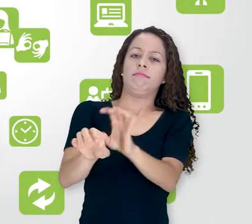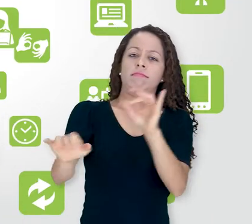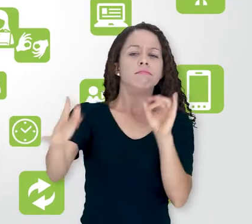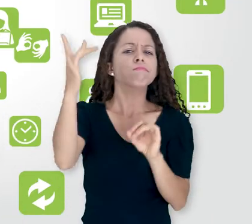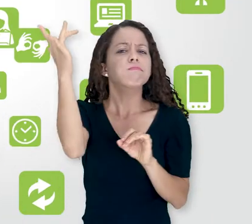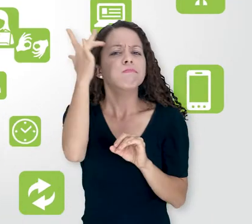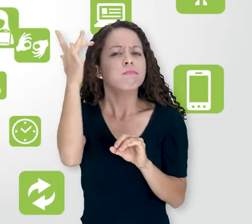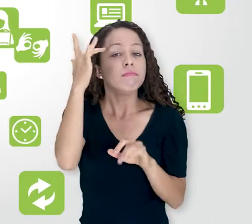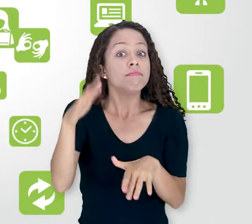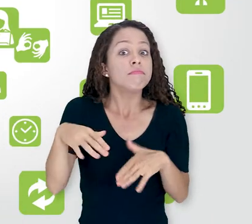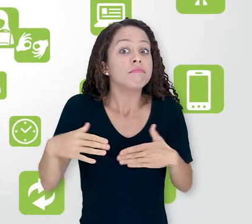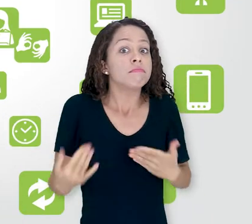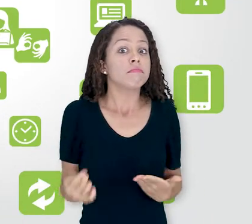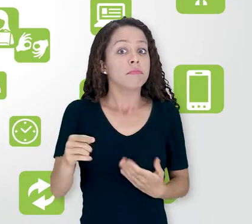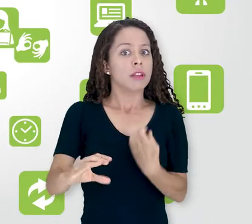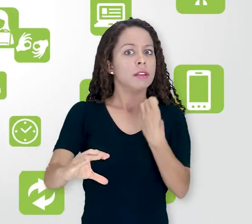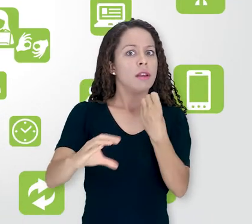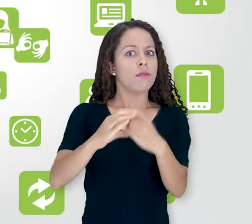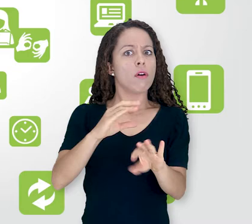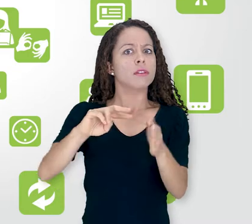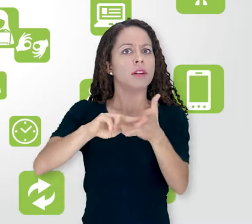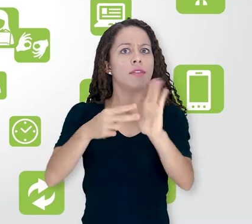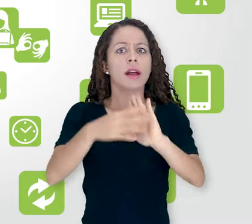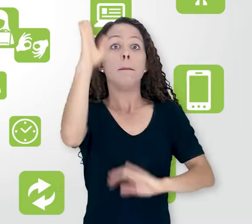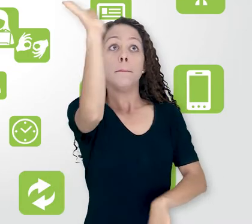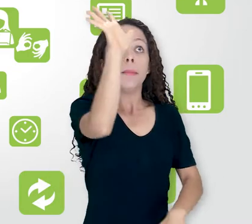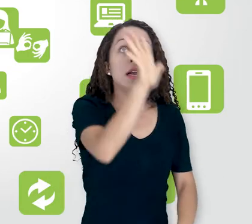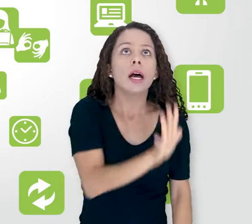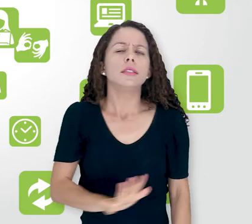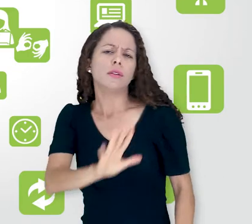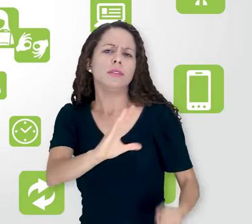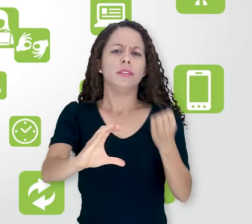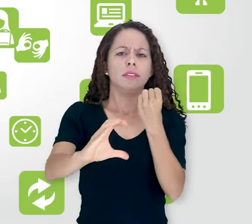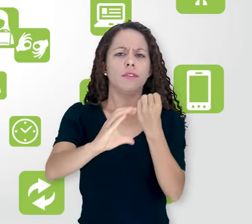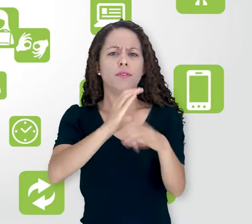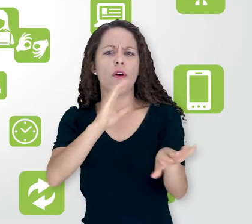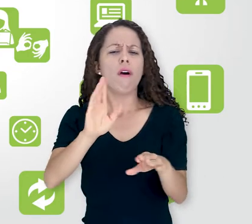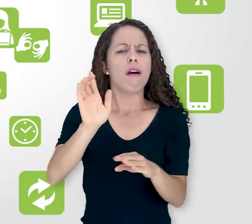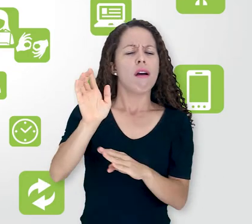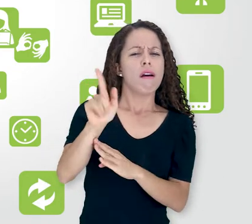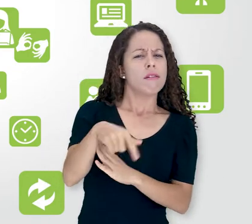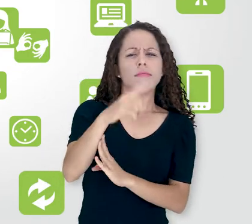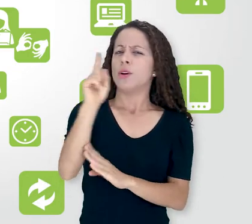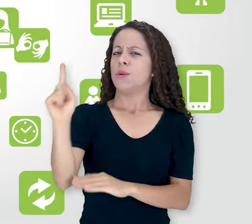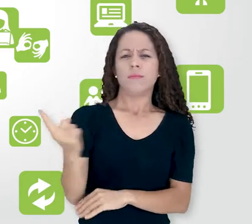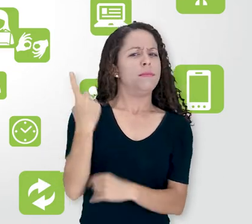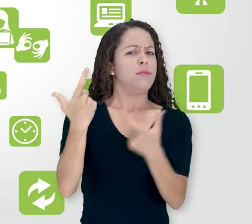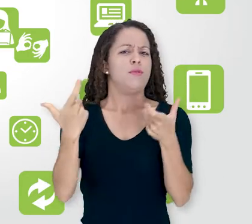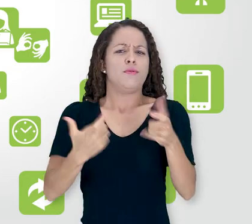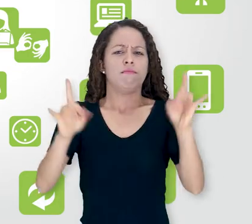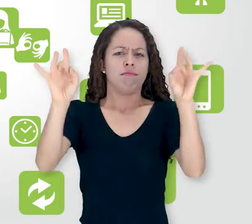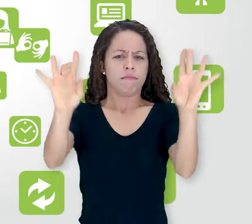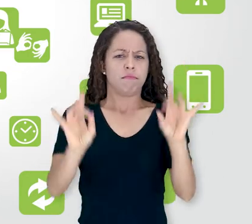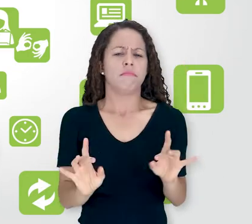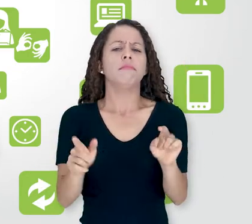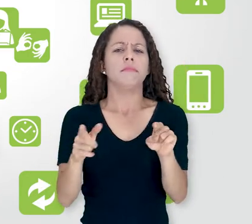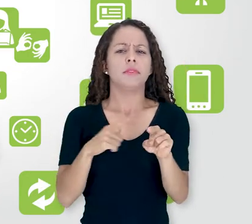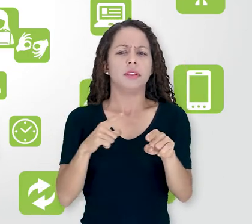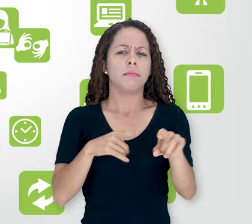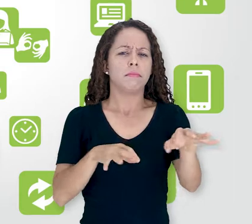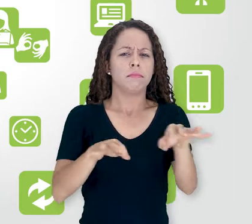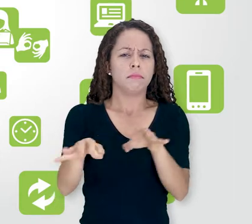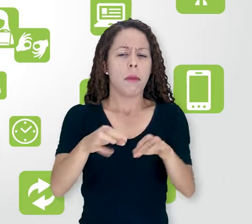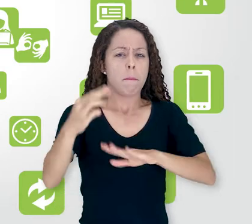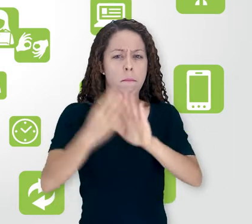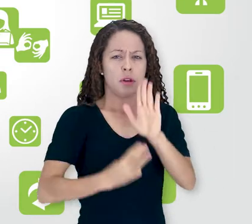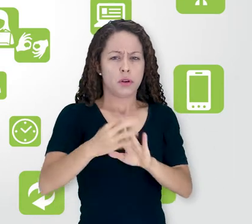ocupasse por diversas vezes posição de vanguarda na EAD brasileira, no que concerne à estrutura administrativa, metodologia de EAD,